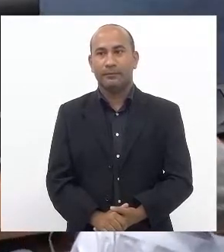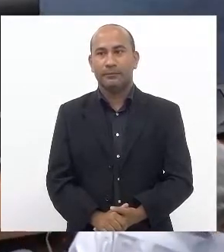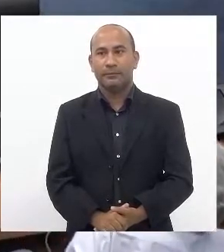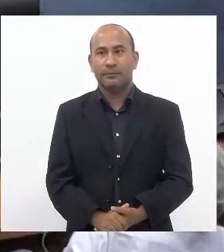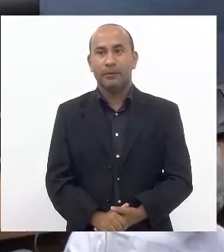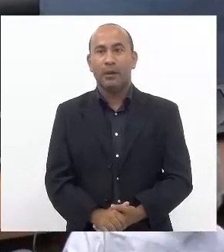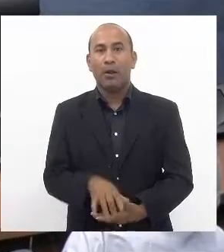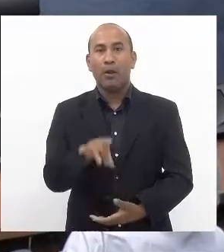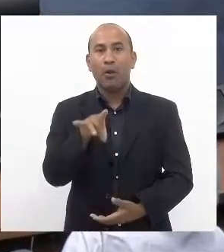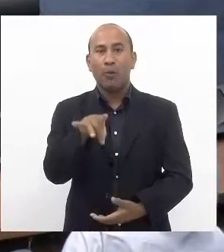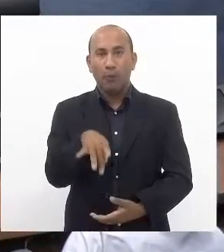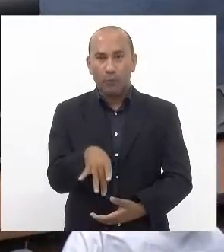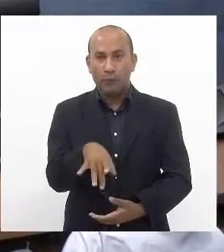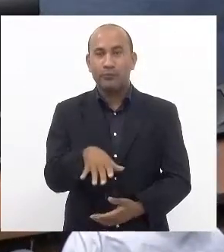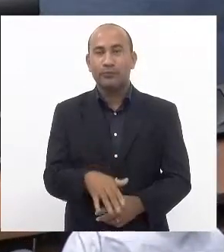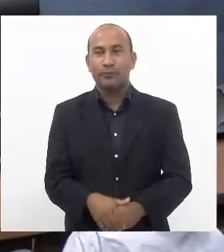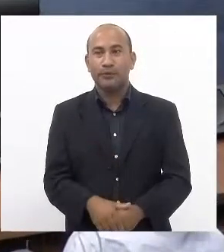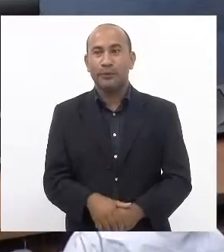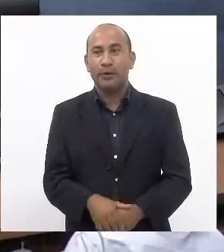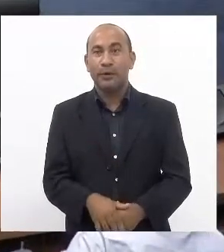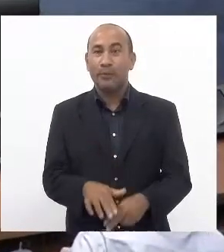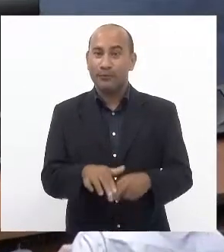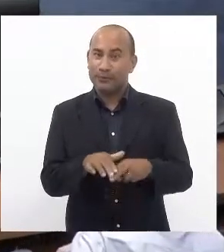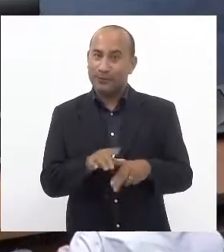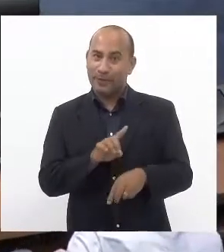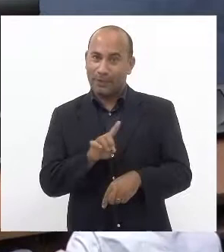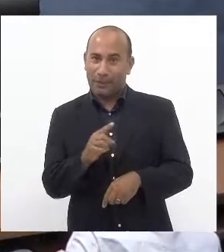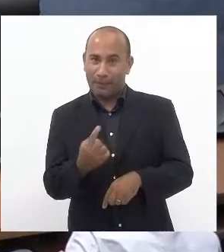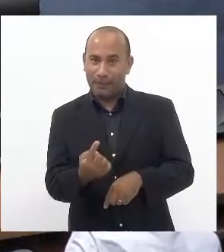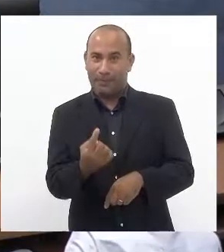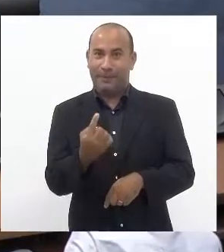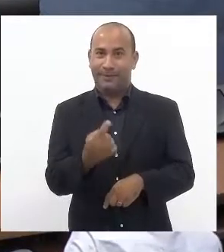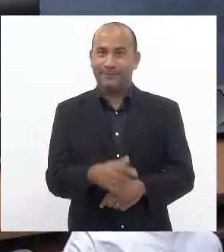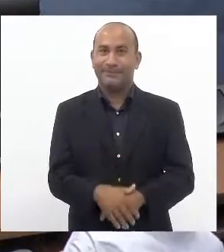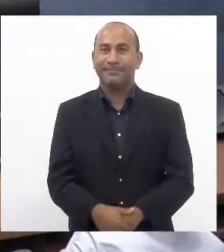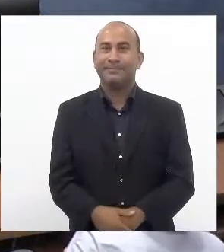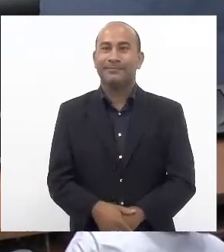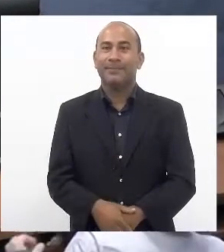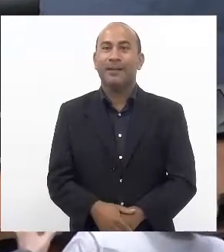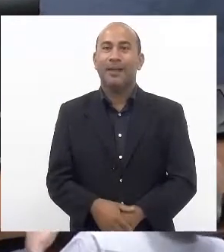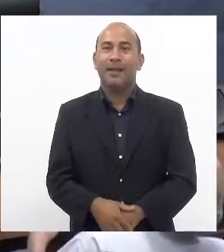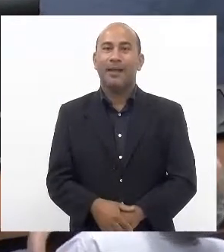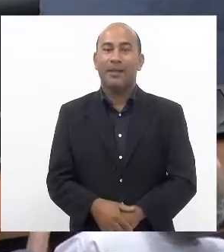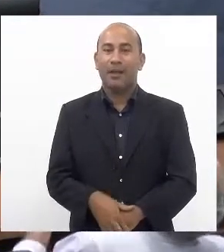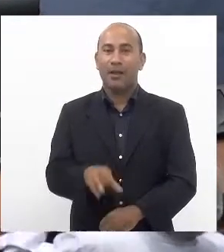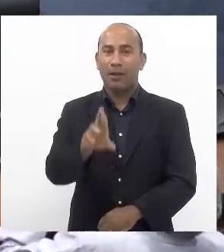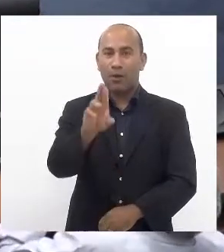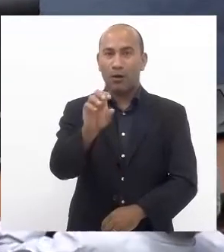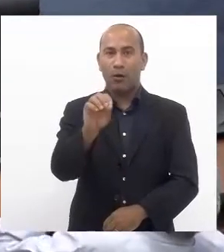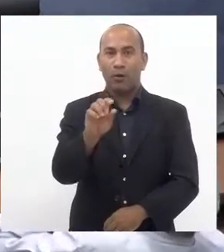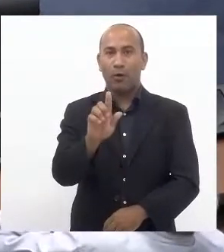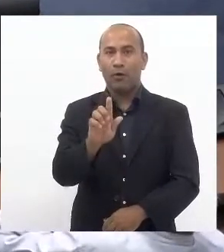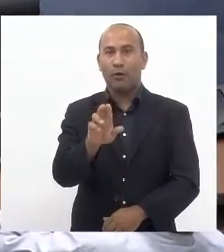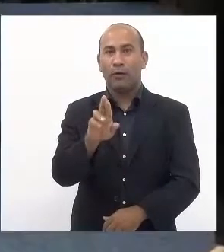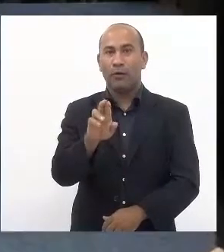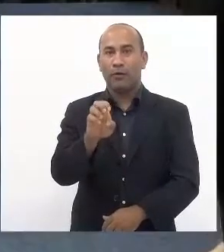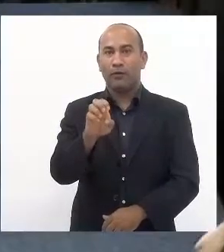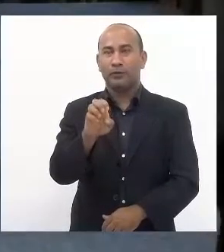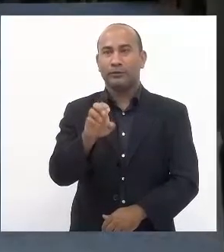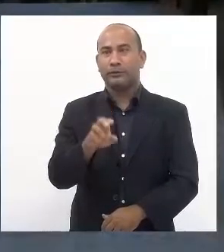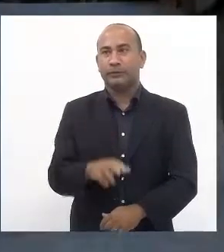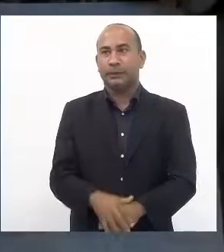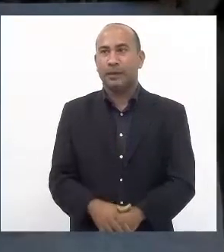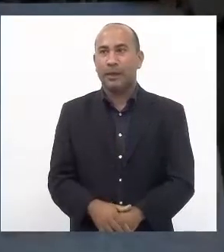E, por último, para não ser o primeiro, o doutor Roger Bazil, presidente da Federação das